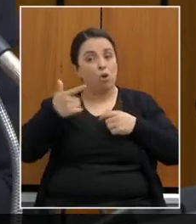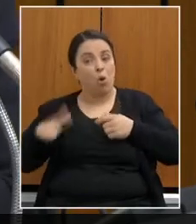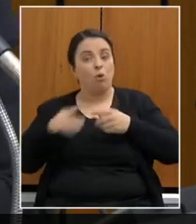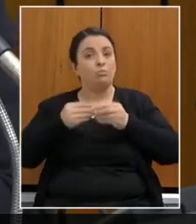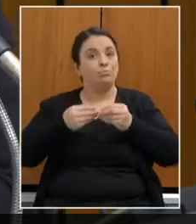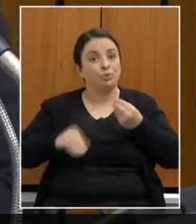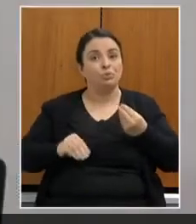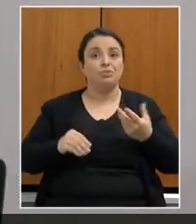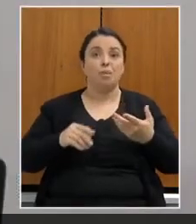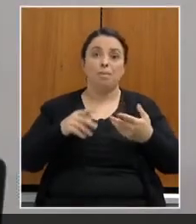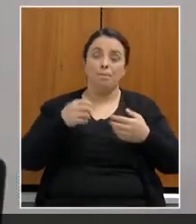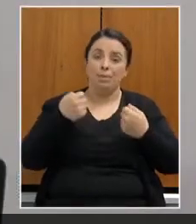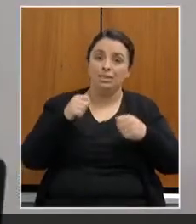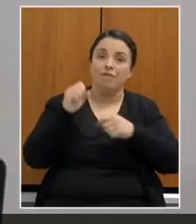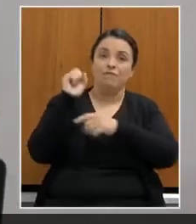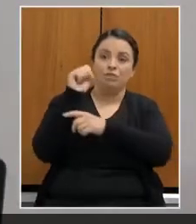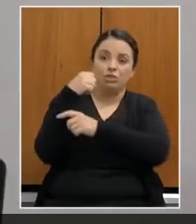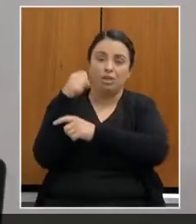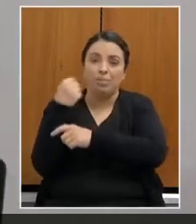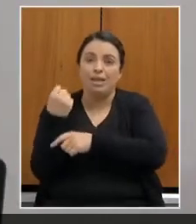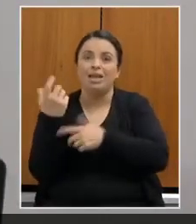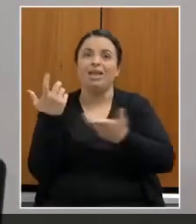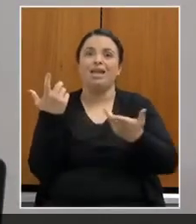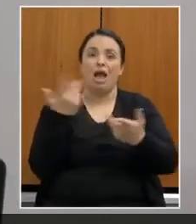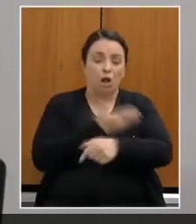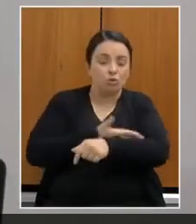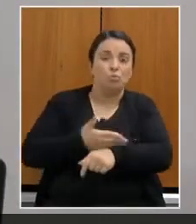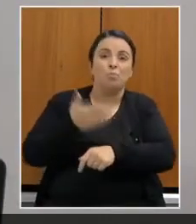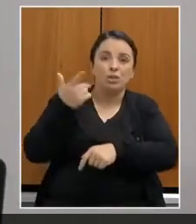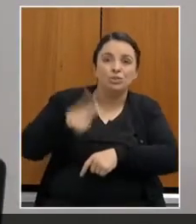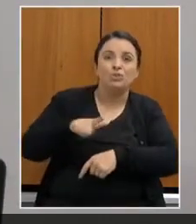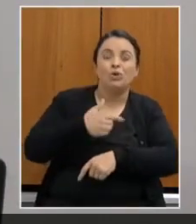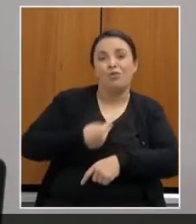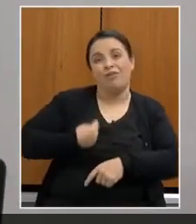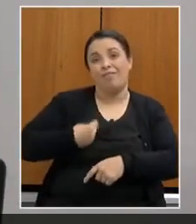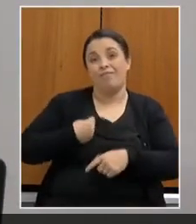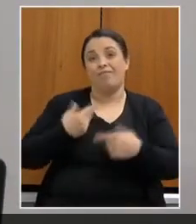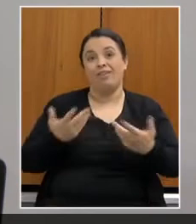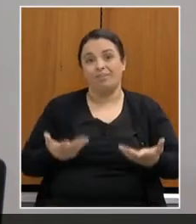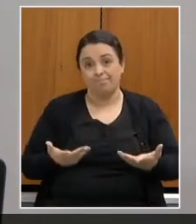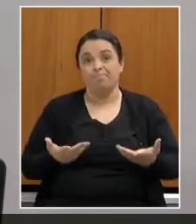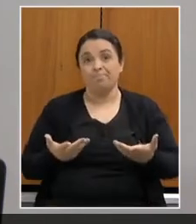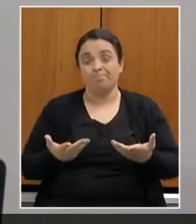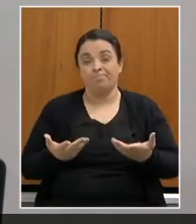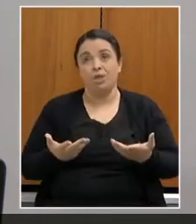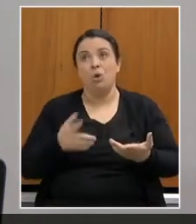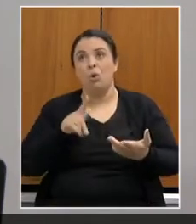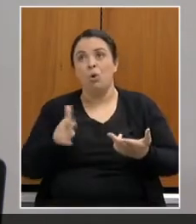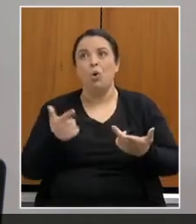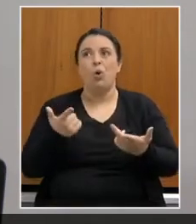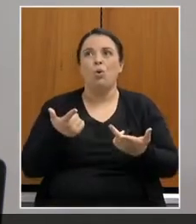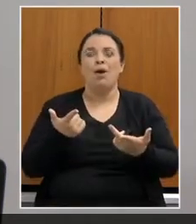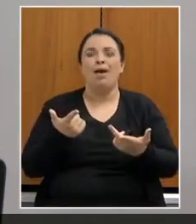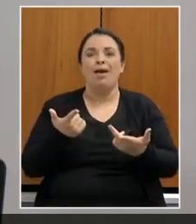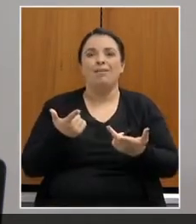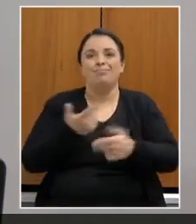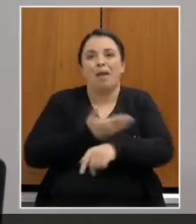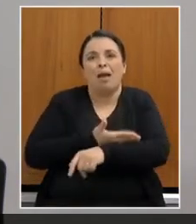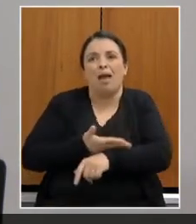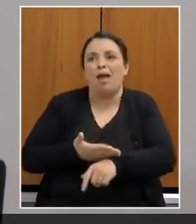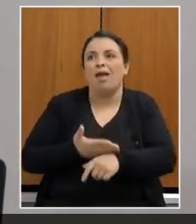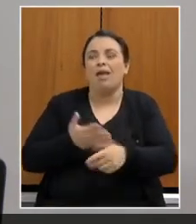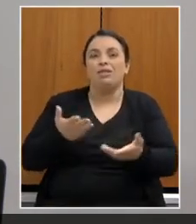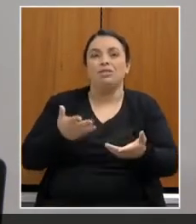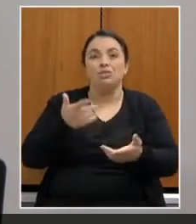física, através de fisioterapia, uma reabilitação psicológica. E eu